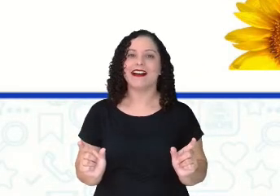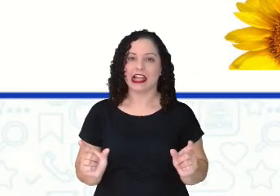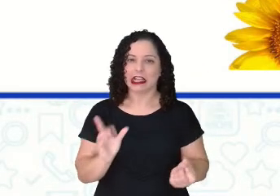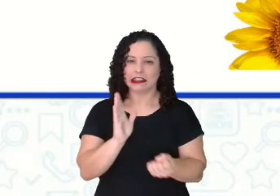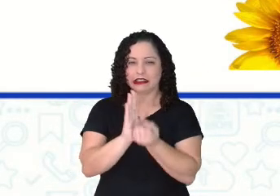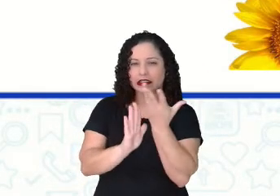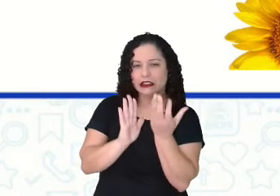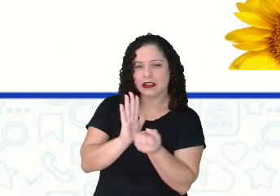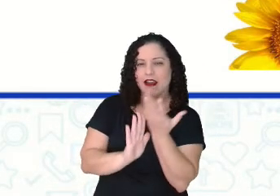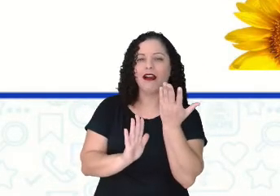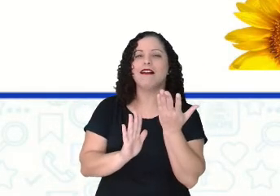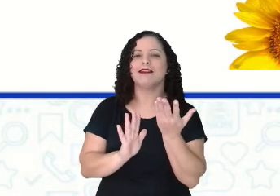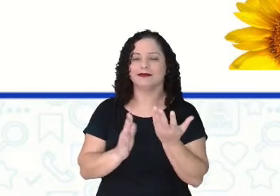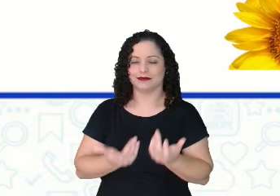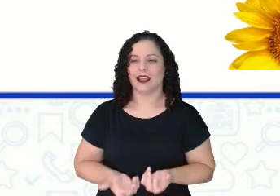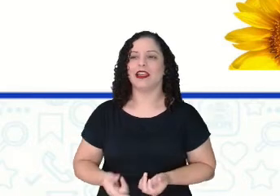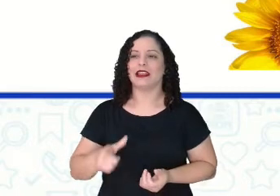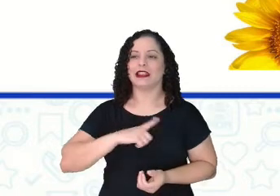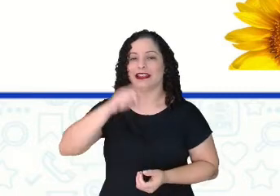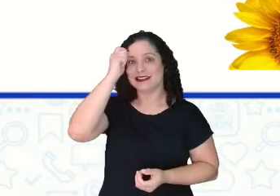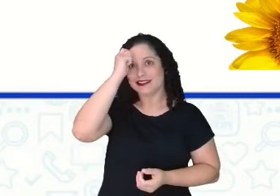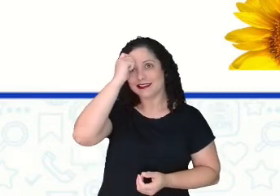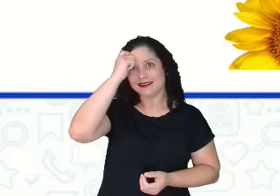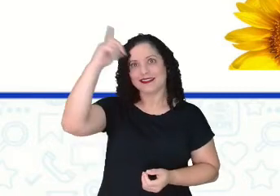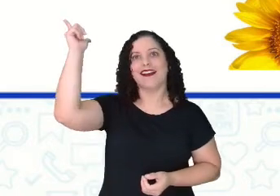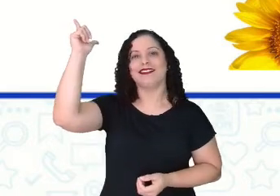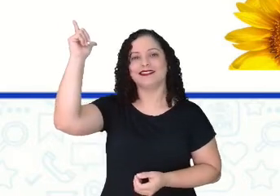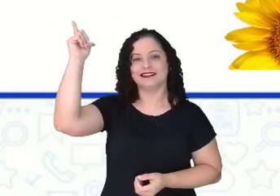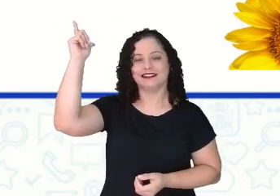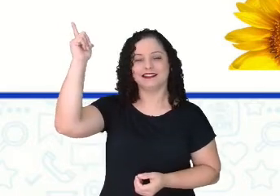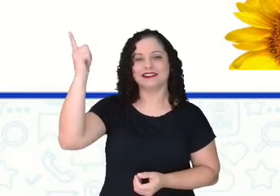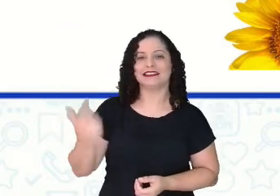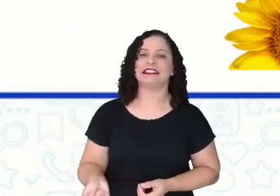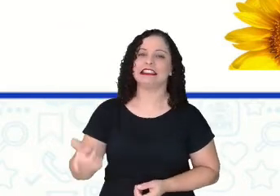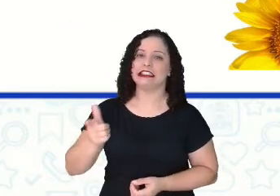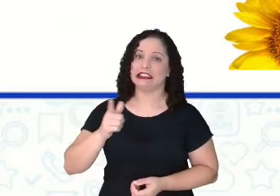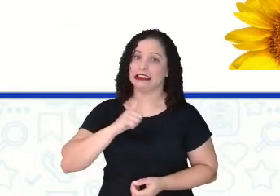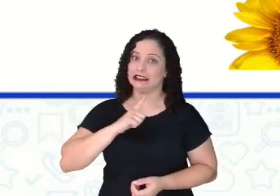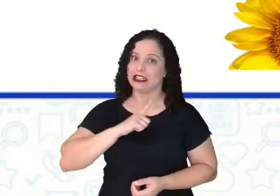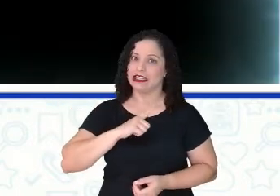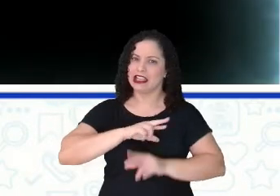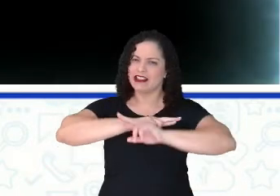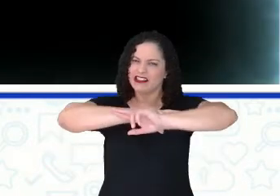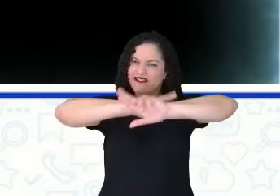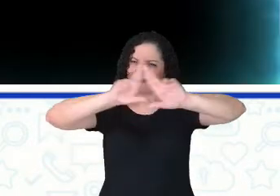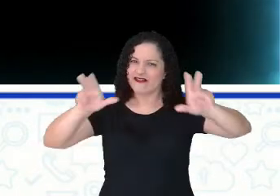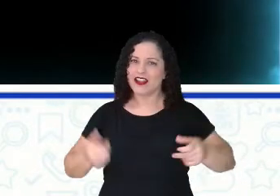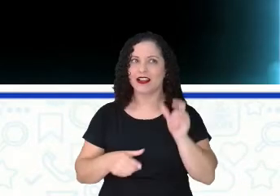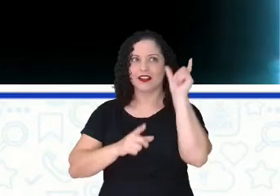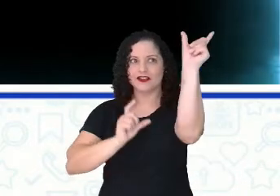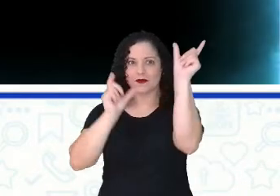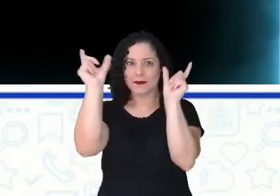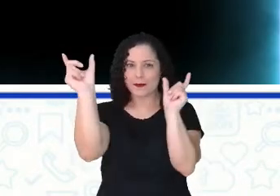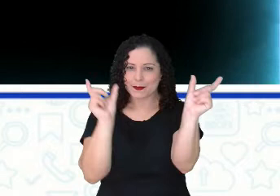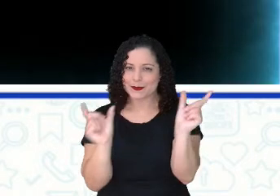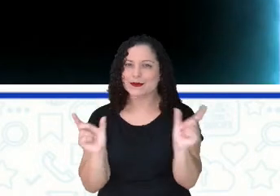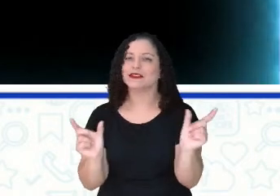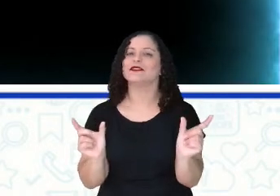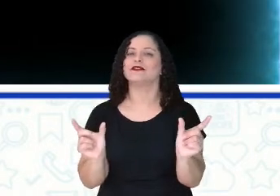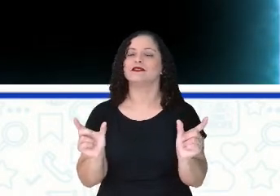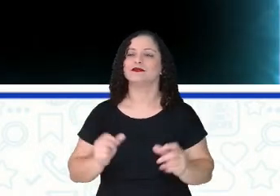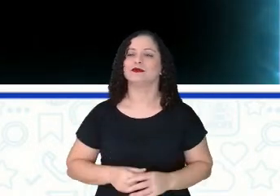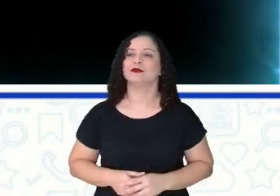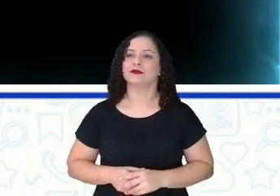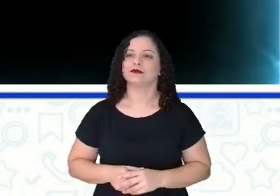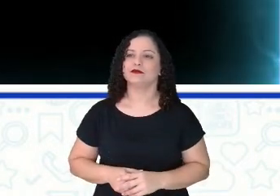coisa, tratando das mesmas ideias através de diferentes expressões. É importante